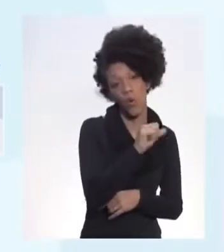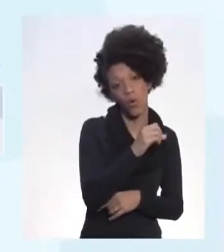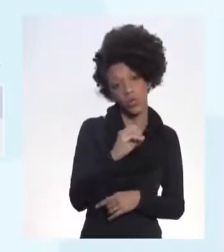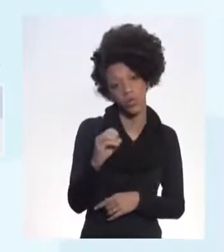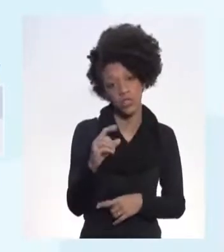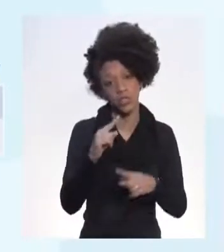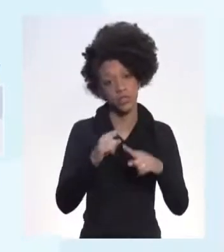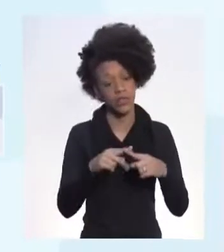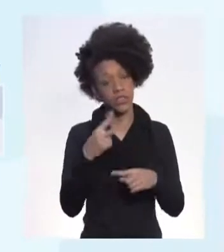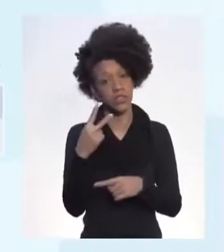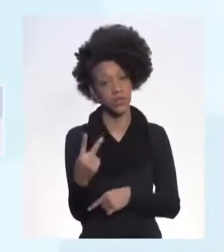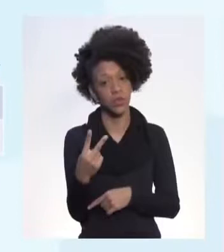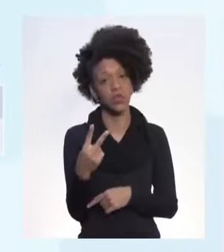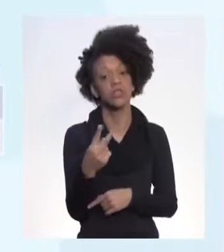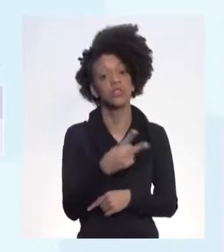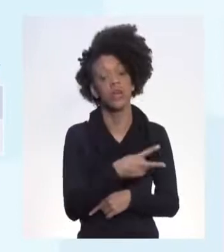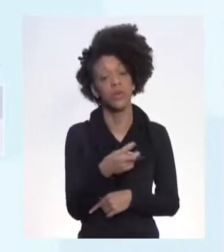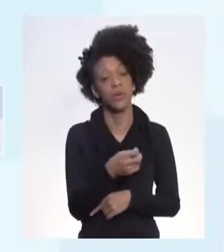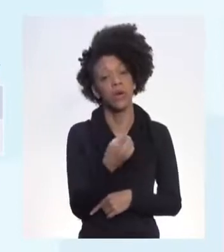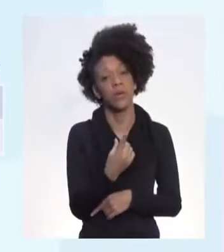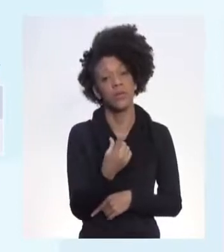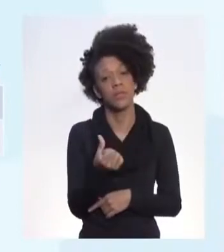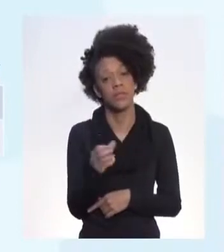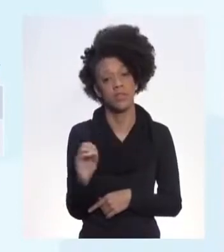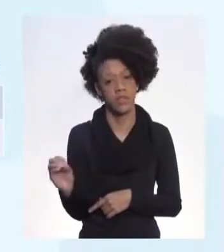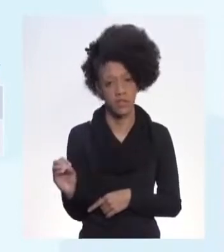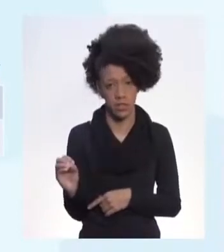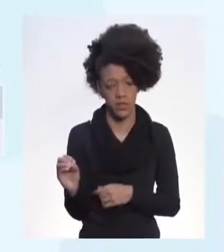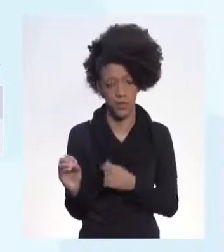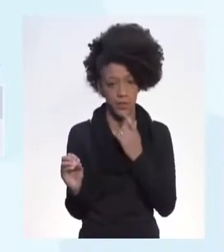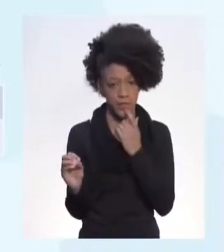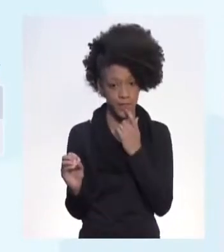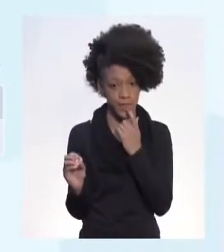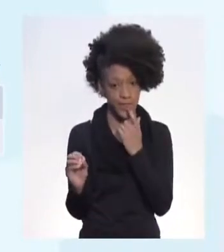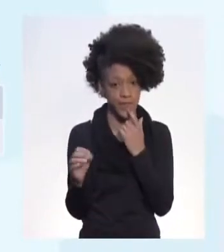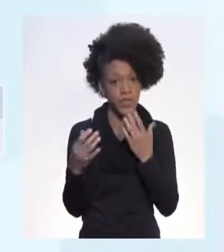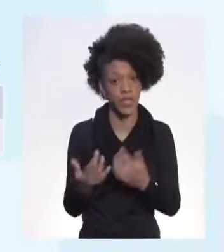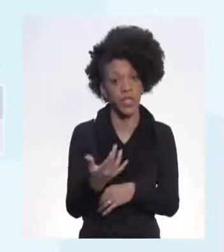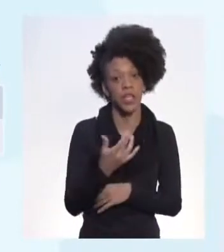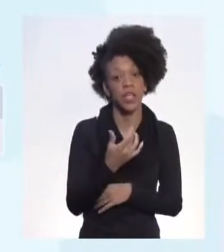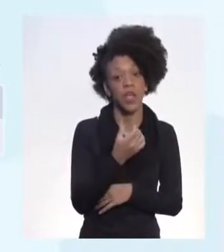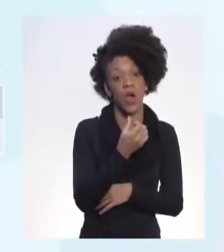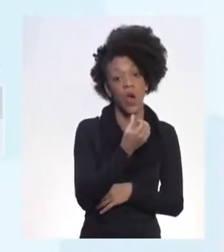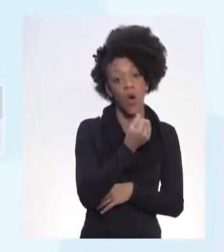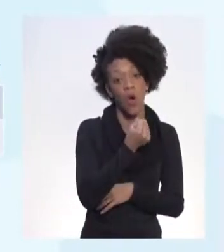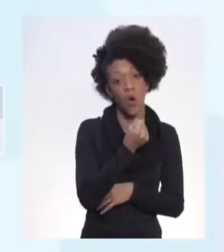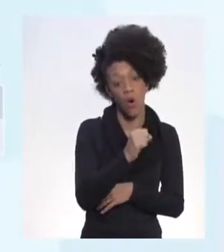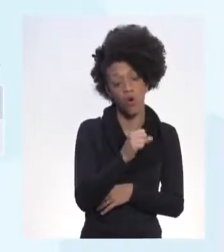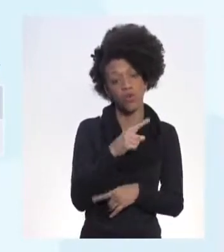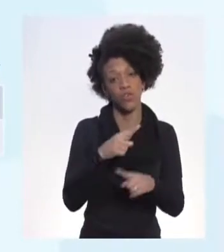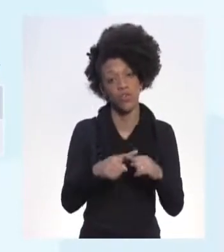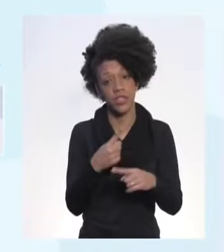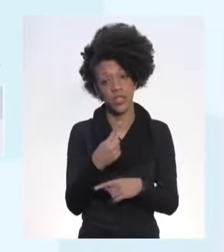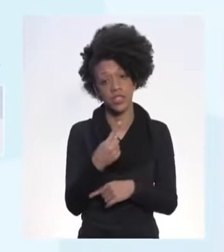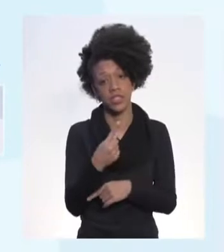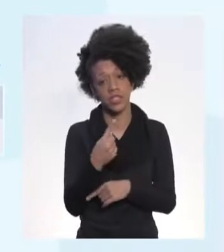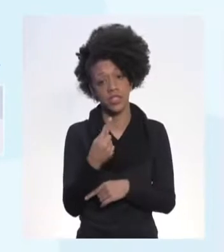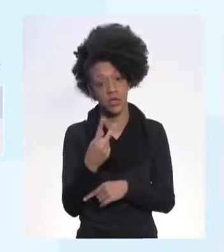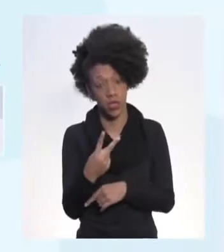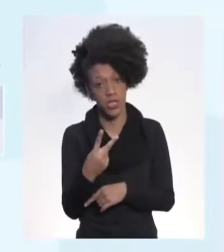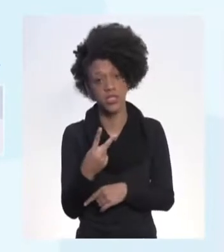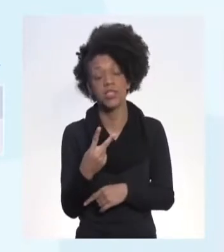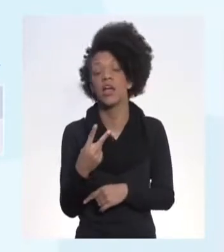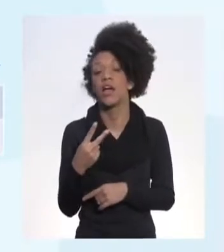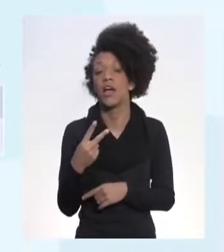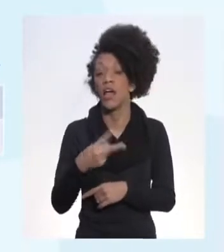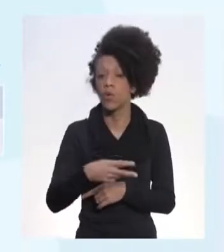800 vezes 2, 1.600, e 8 vezes 2 aí dá 16. Ou seja, as